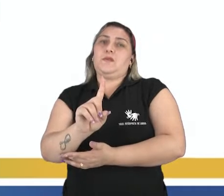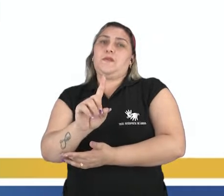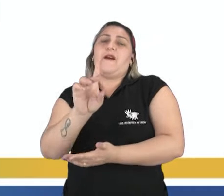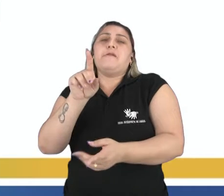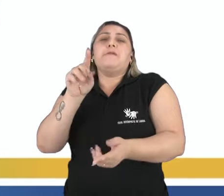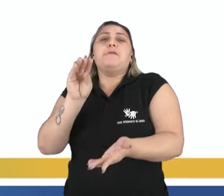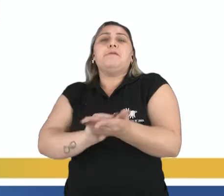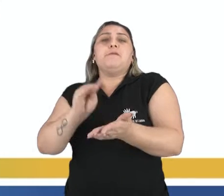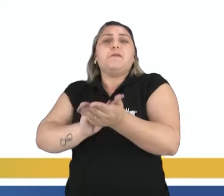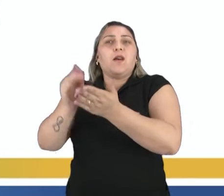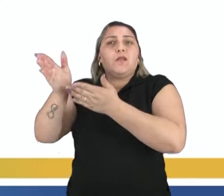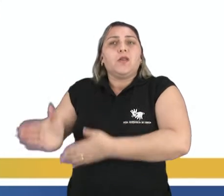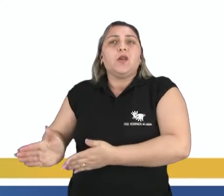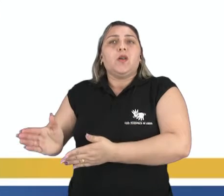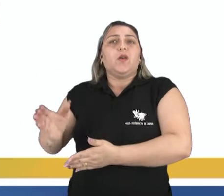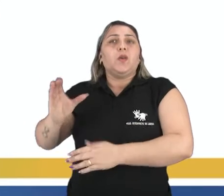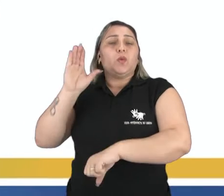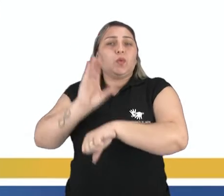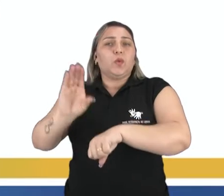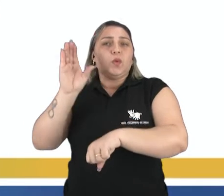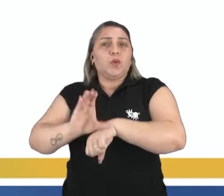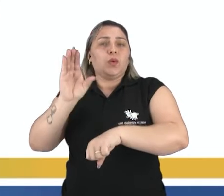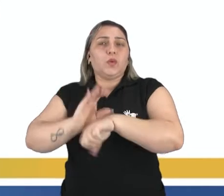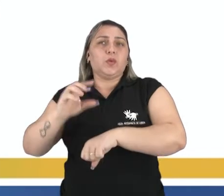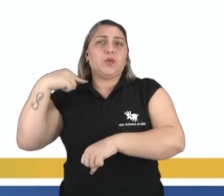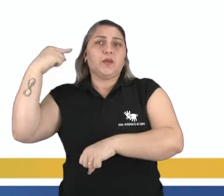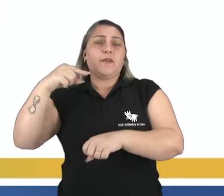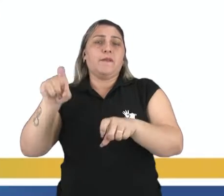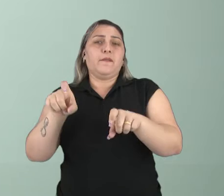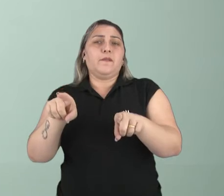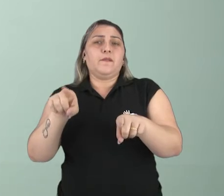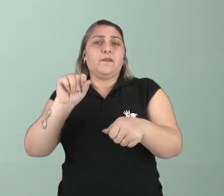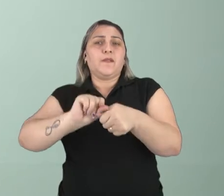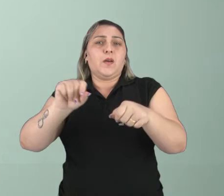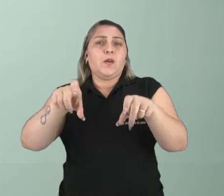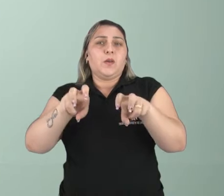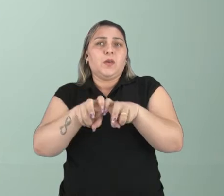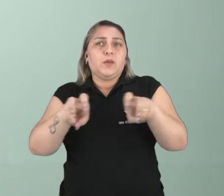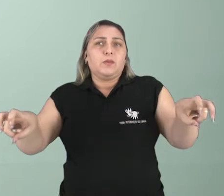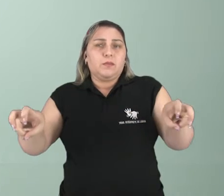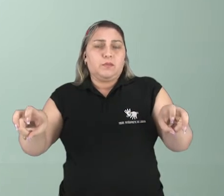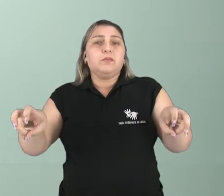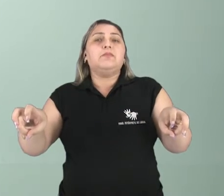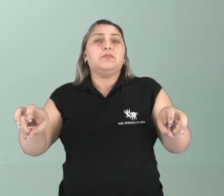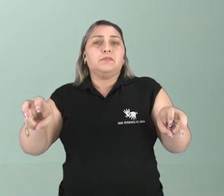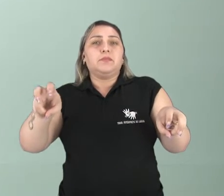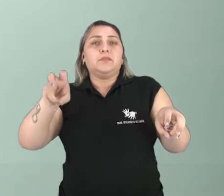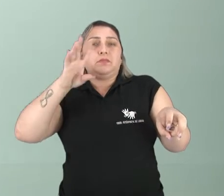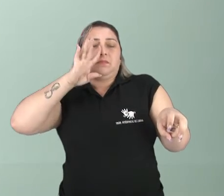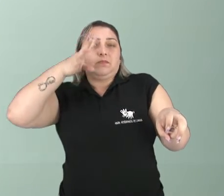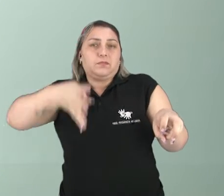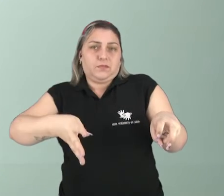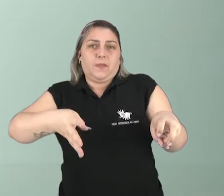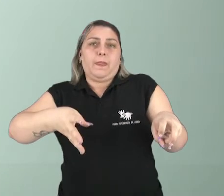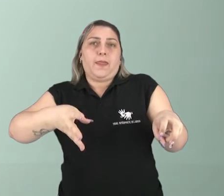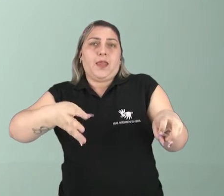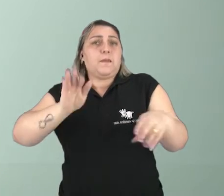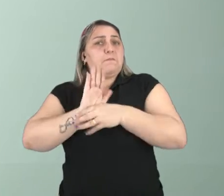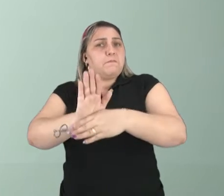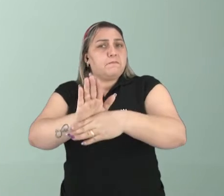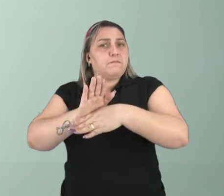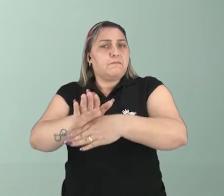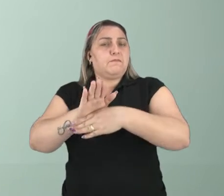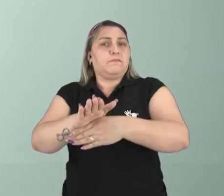no curso de Direito, eles fazem ali um júri para definir, para defender e para